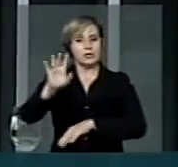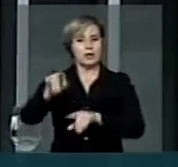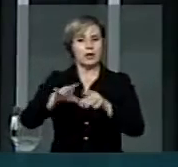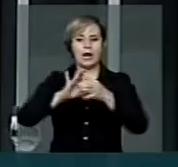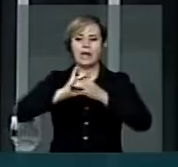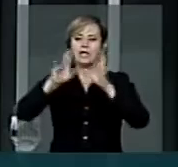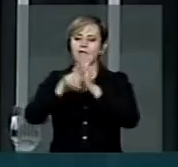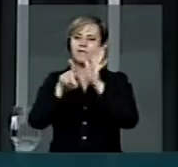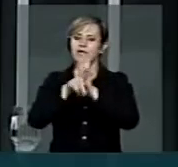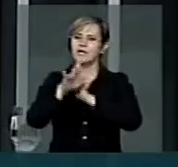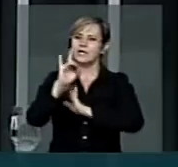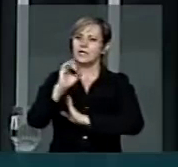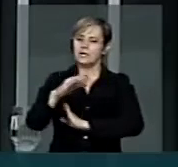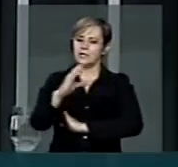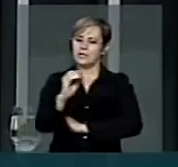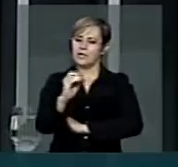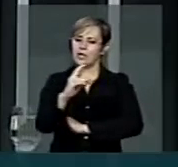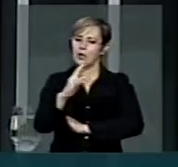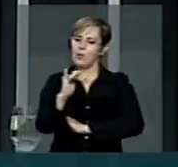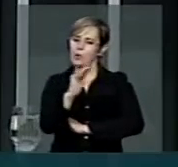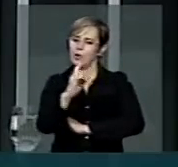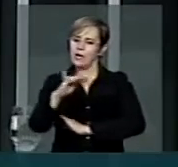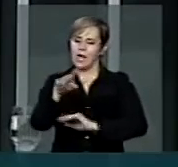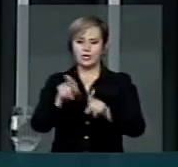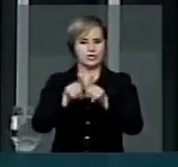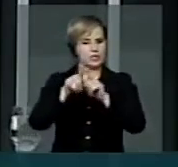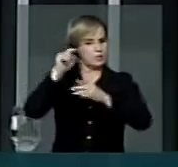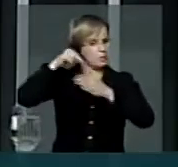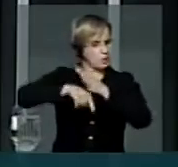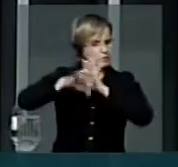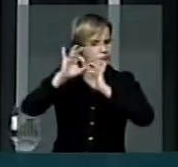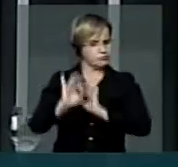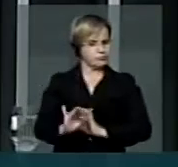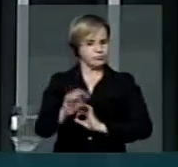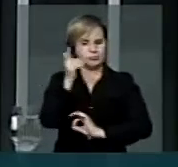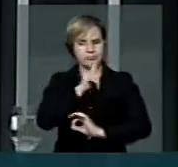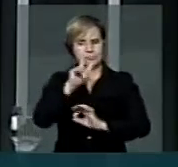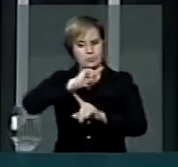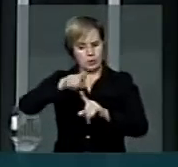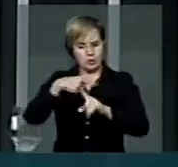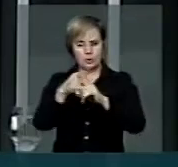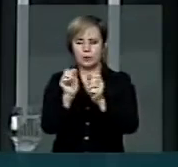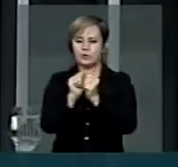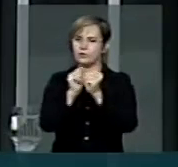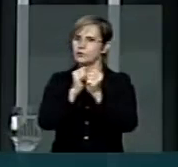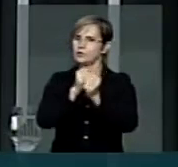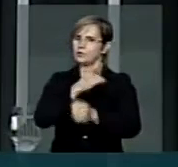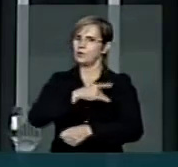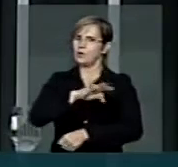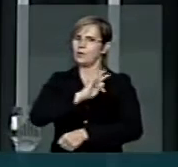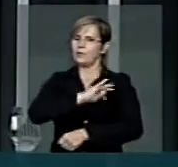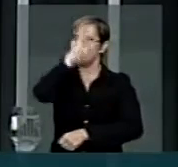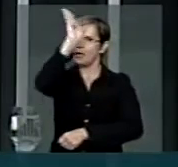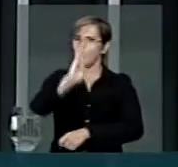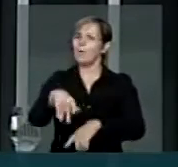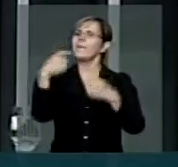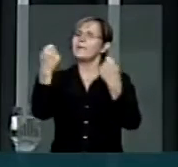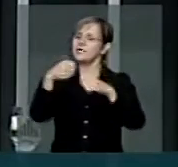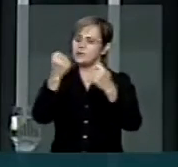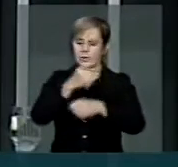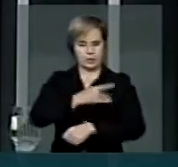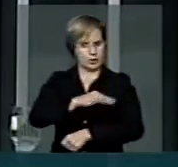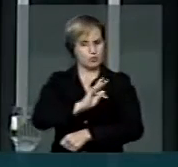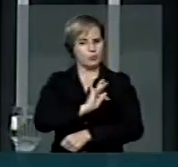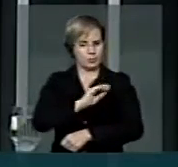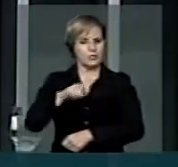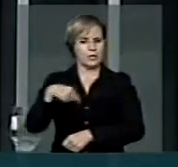liberdade democrática e o aprofundamento da democracia podem se somar ao PT. O Brasil precisa do PT e nós não